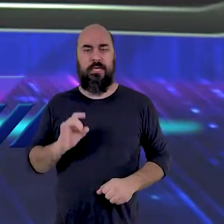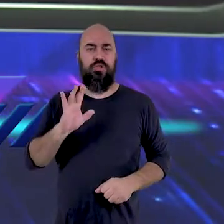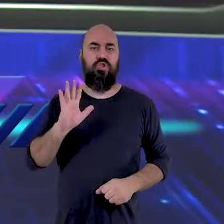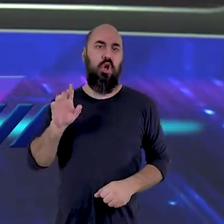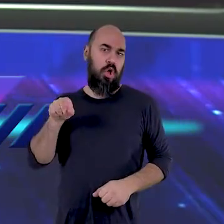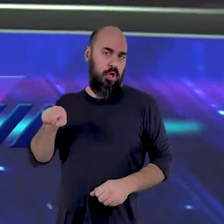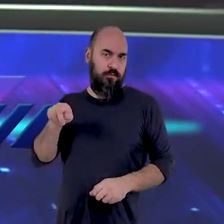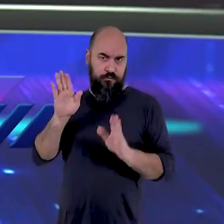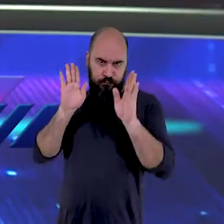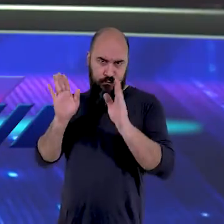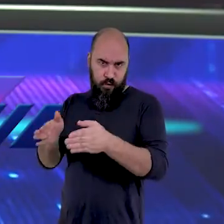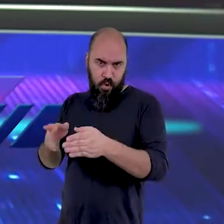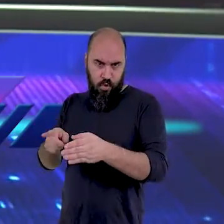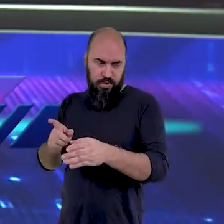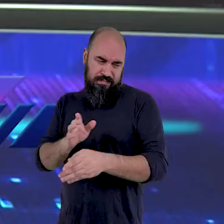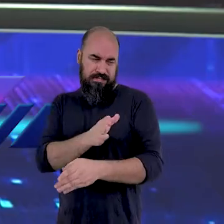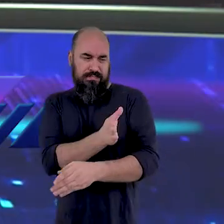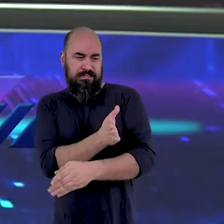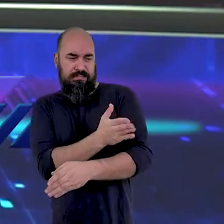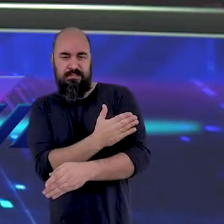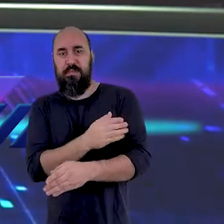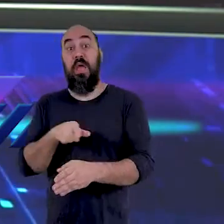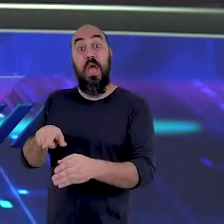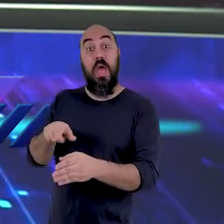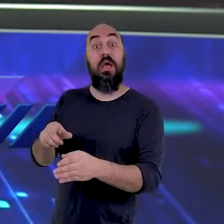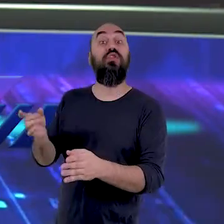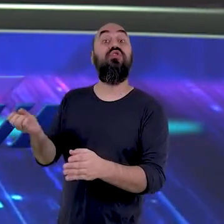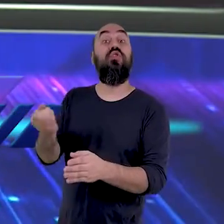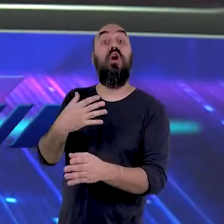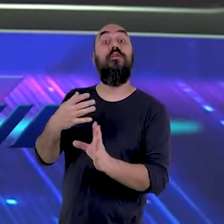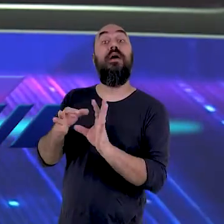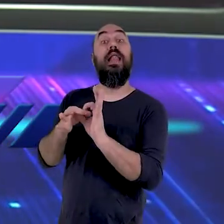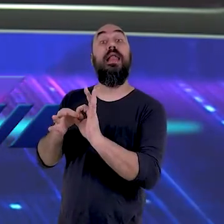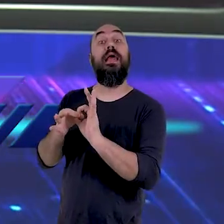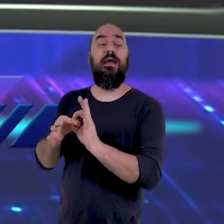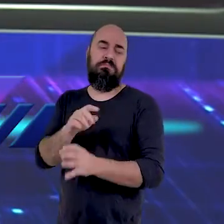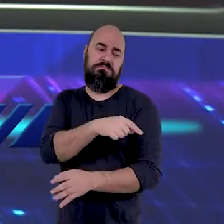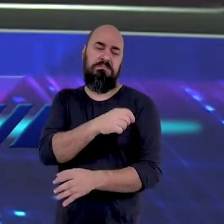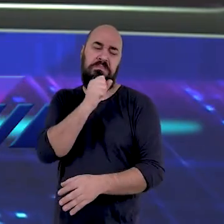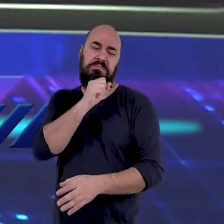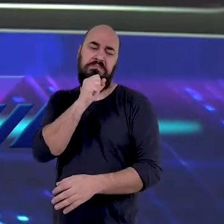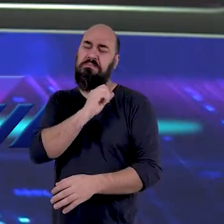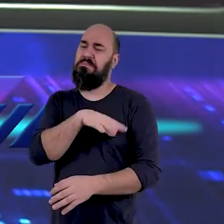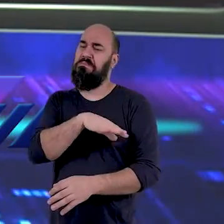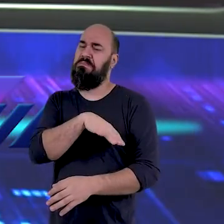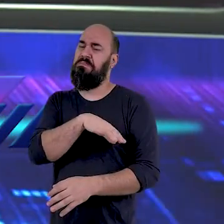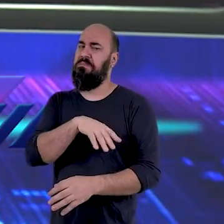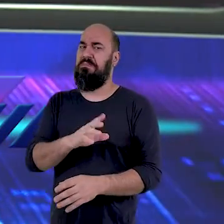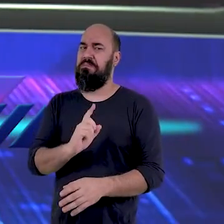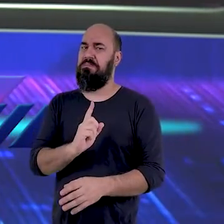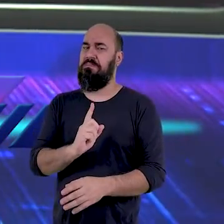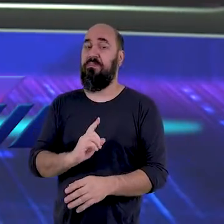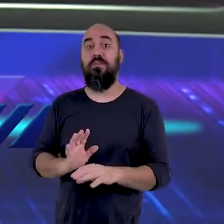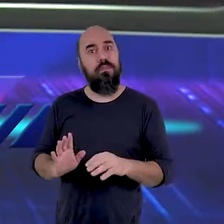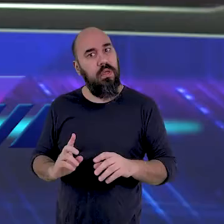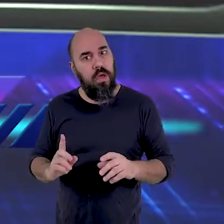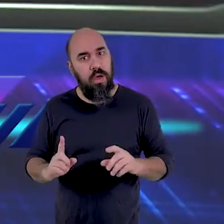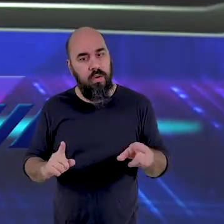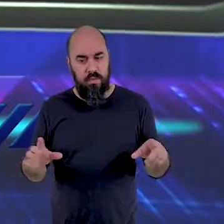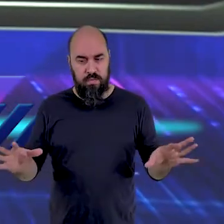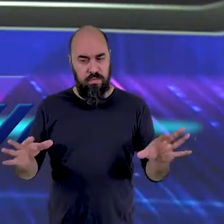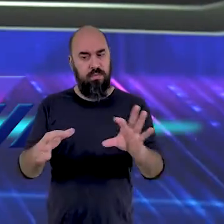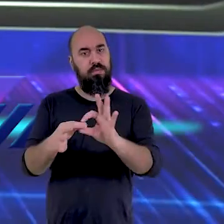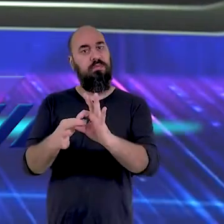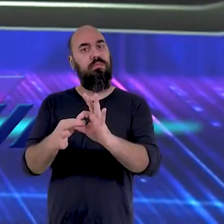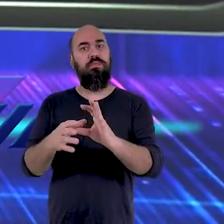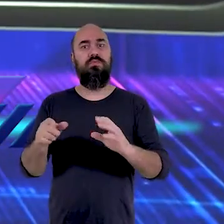cuidar apenas do Novo Testamento, que é a nova aliança, porque o Antigo Testamento é a aliança passada. Porque, na verdade, o Novo